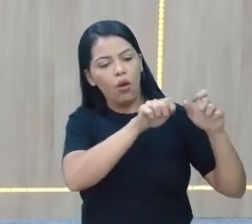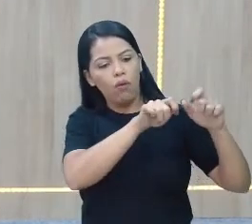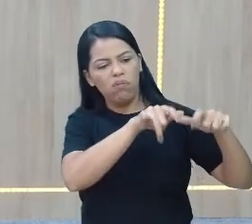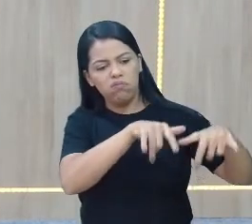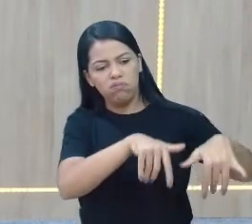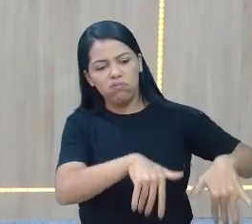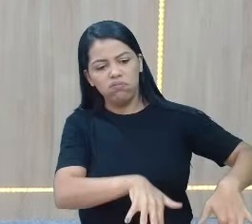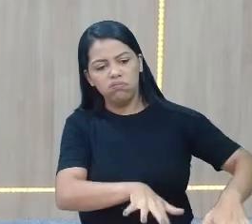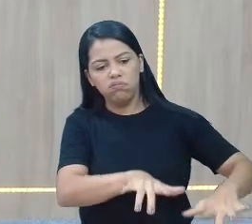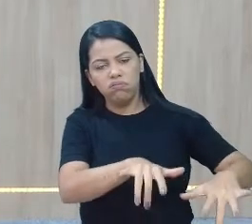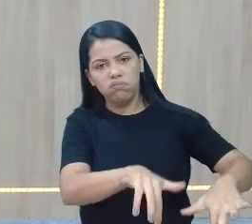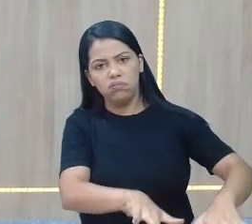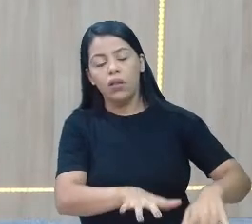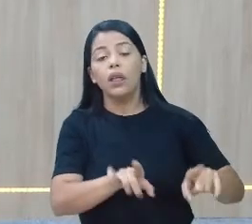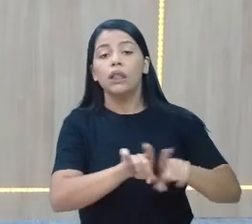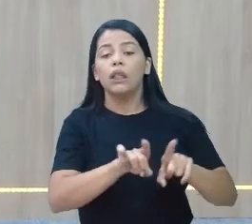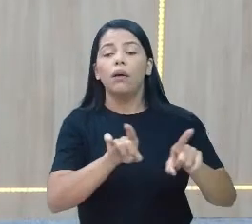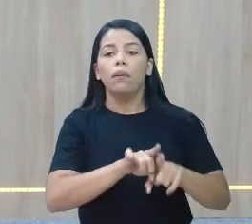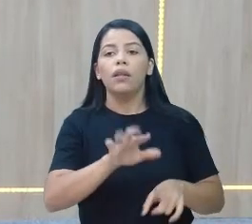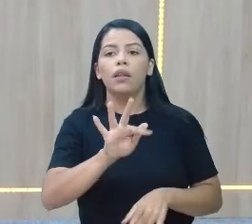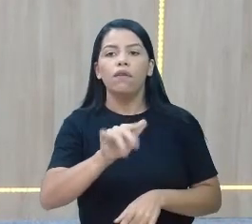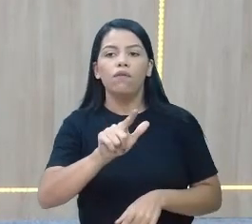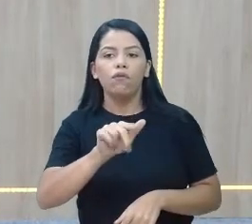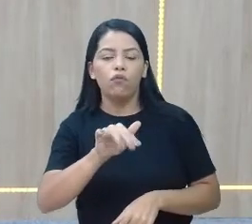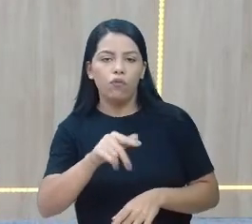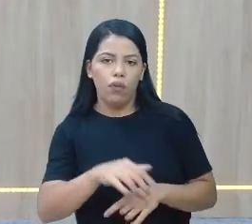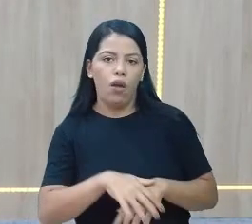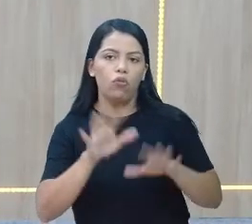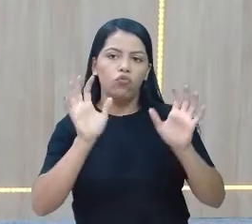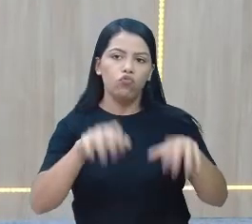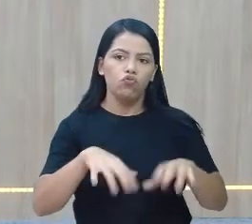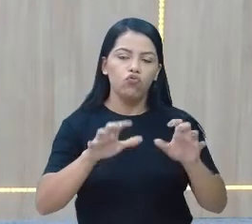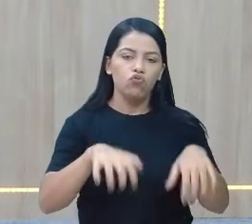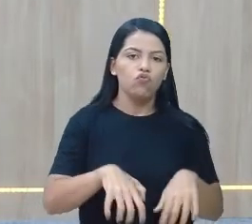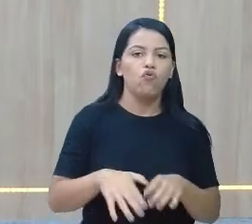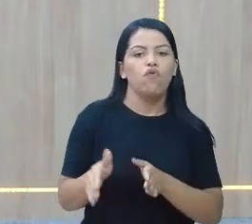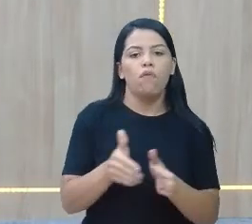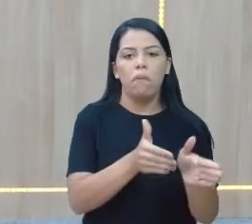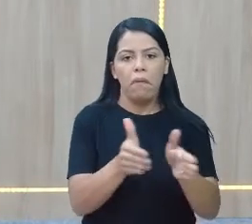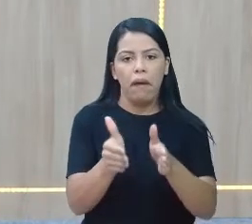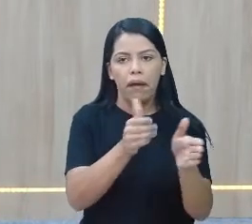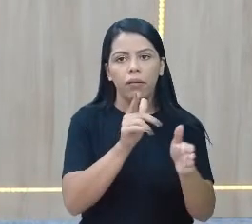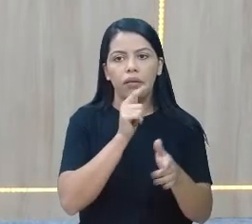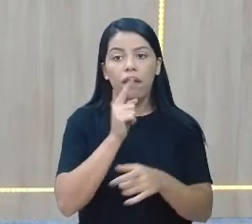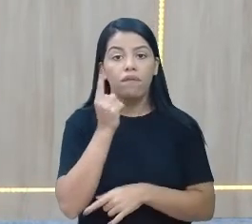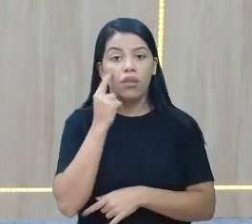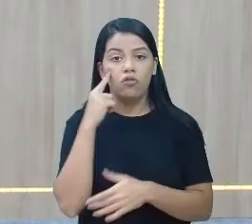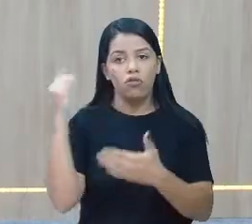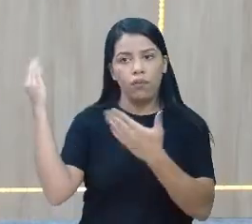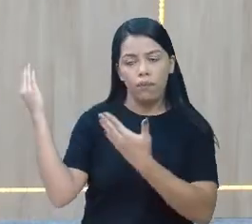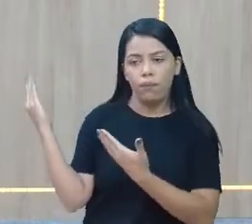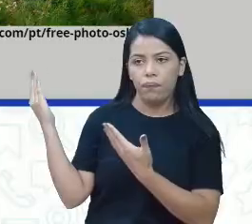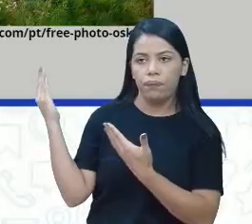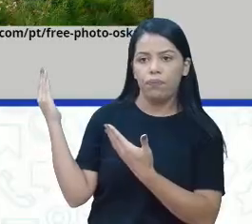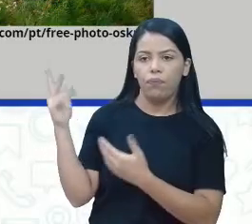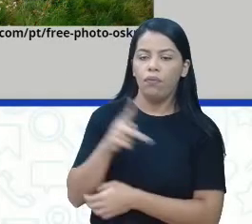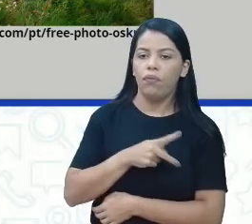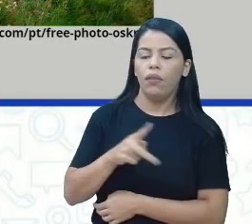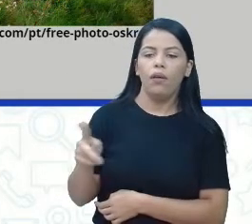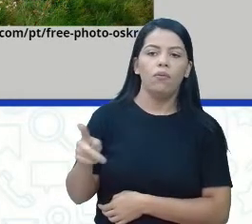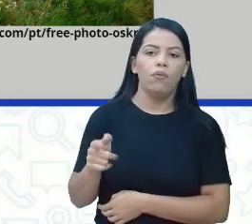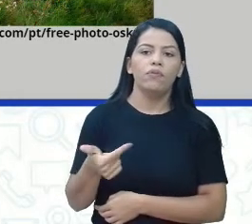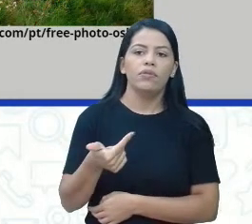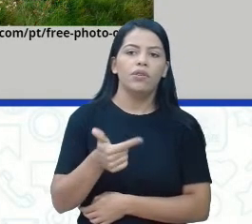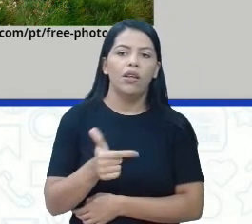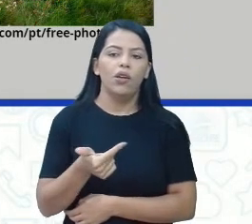pluvial, fluvial, marinha, glacial e eólica, que é justamente aqui, olha as imagens da sua tela. Professor, eu não